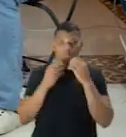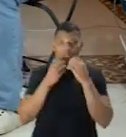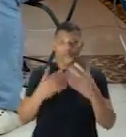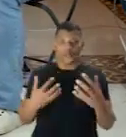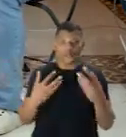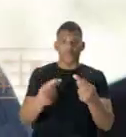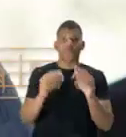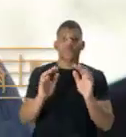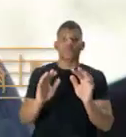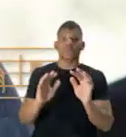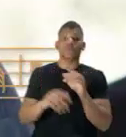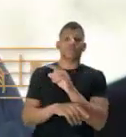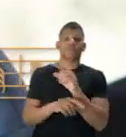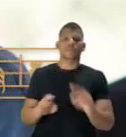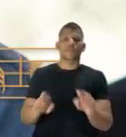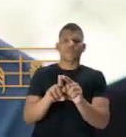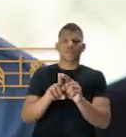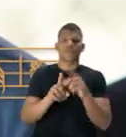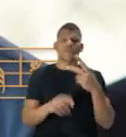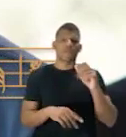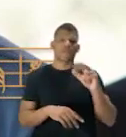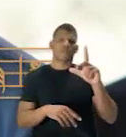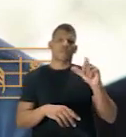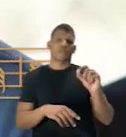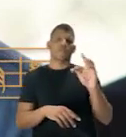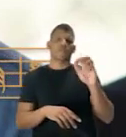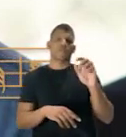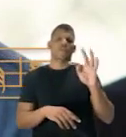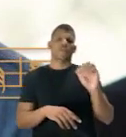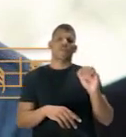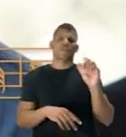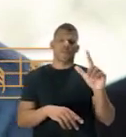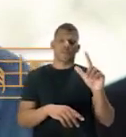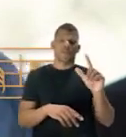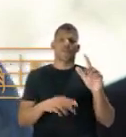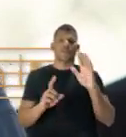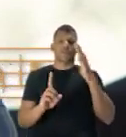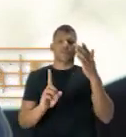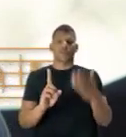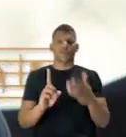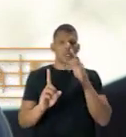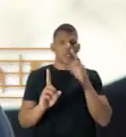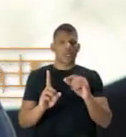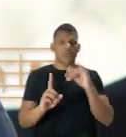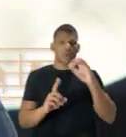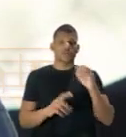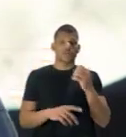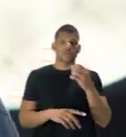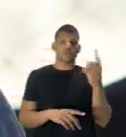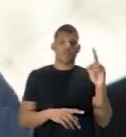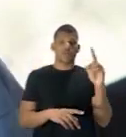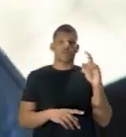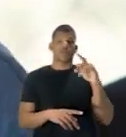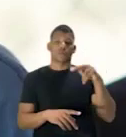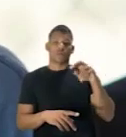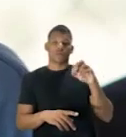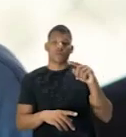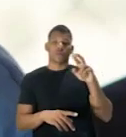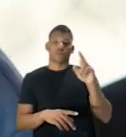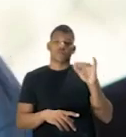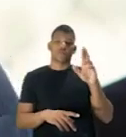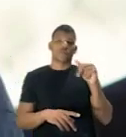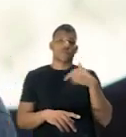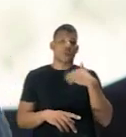demais. Parceria sua com Paulo César Feital. É. Em homenagem ao grande João Nogueira. Me conta aí que